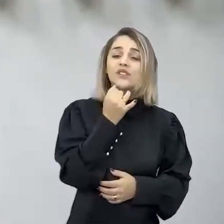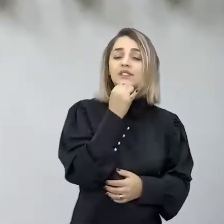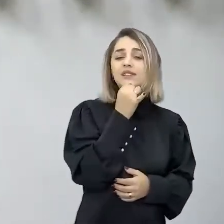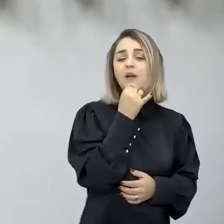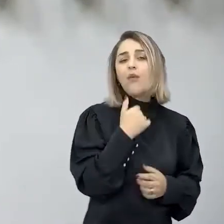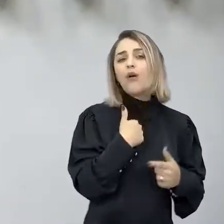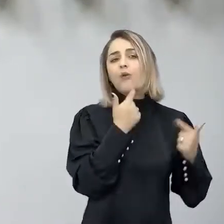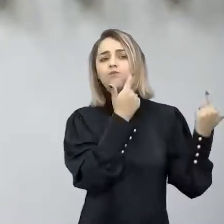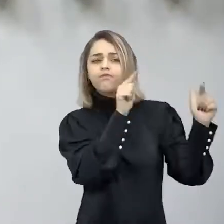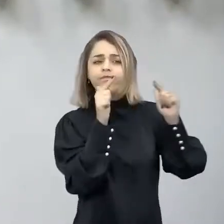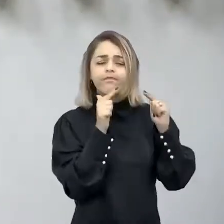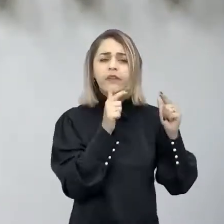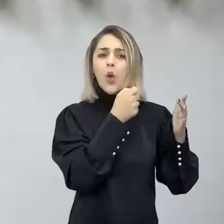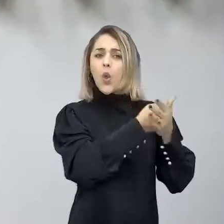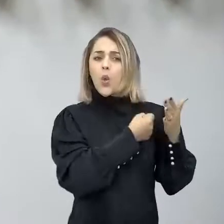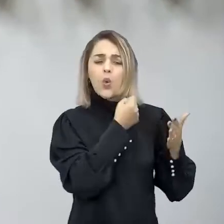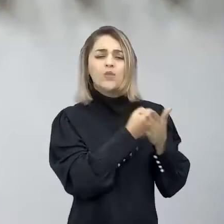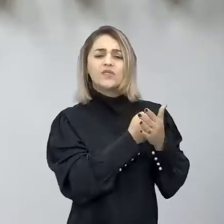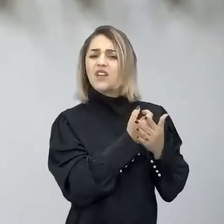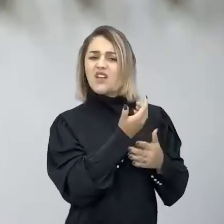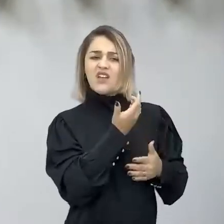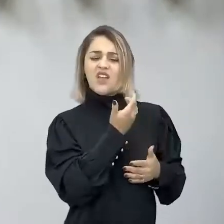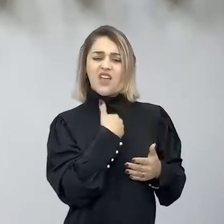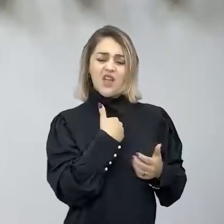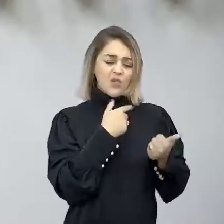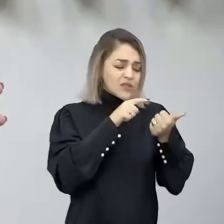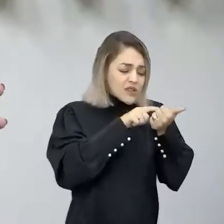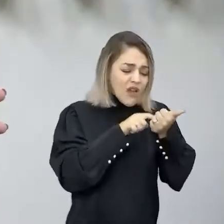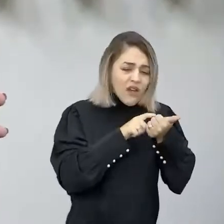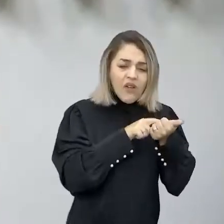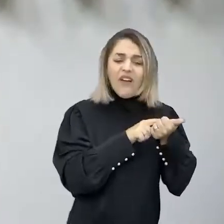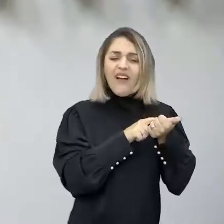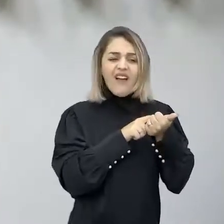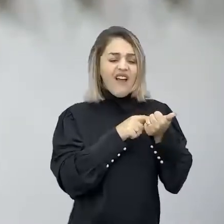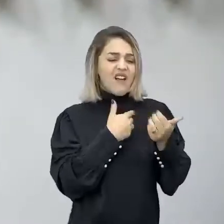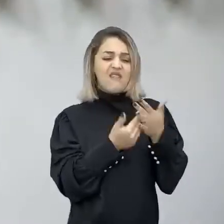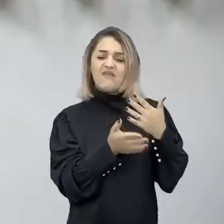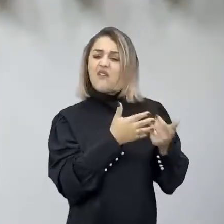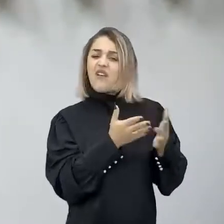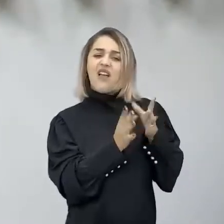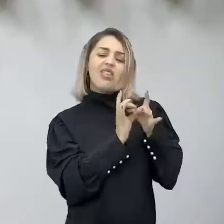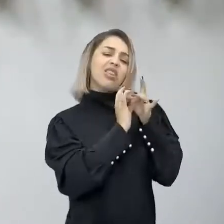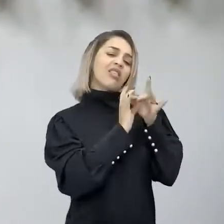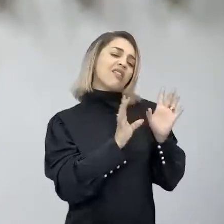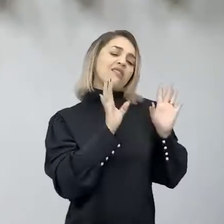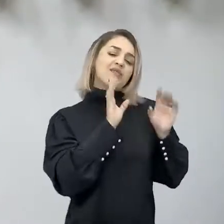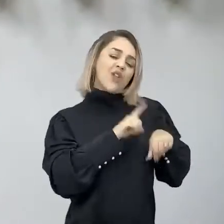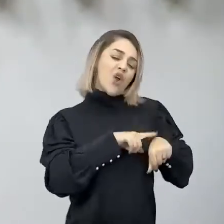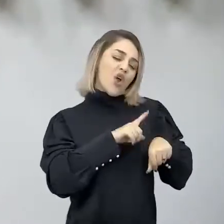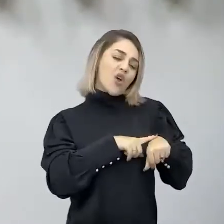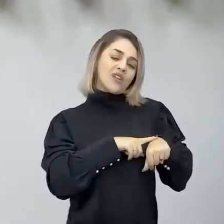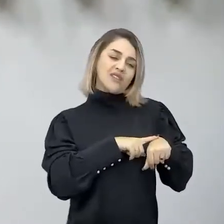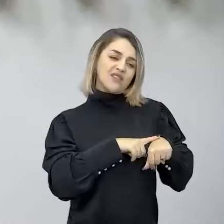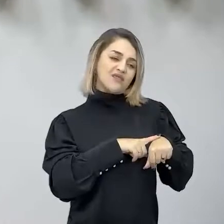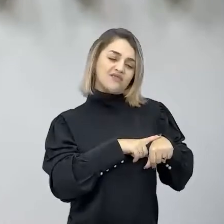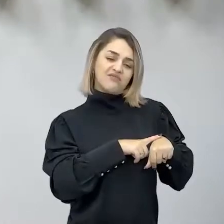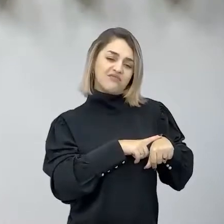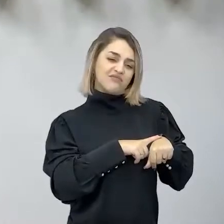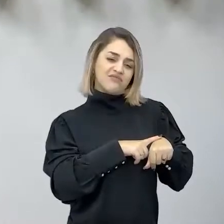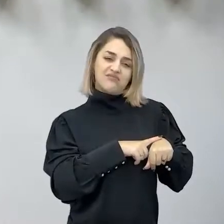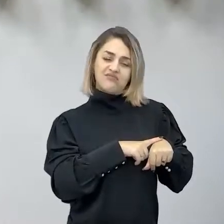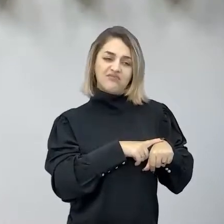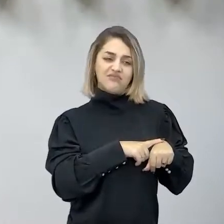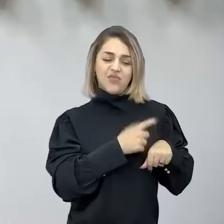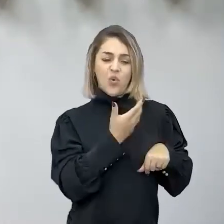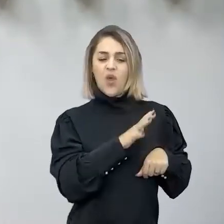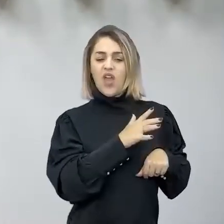que eu quero mexer no celular até a hora que eu quiser, sem ninguém me perturbar. Exato. Esse manifesto é inviável, porque